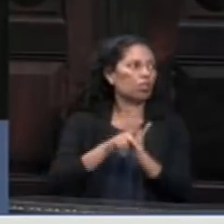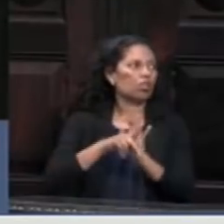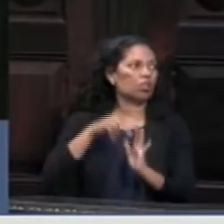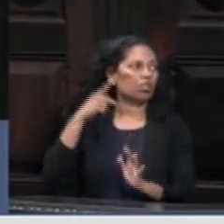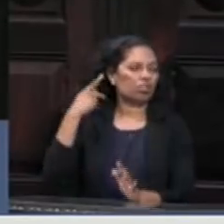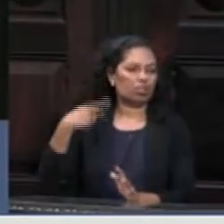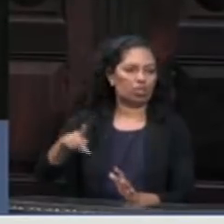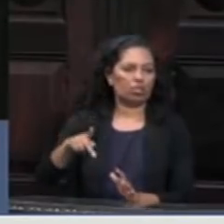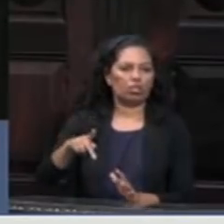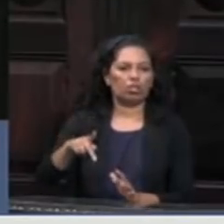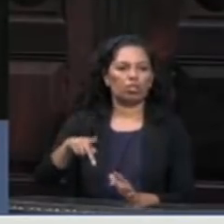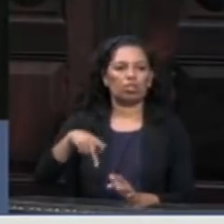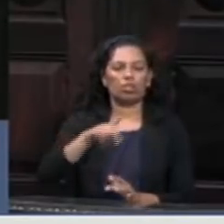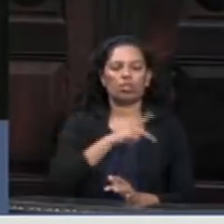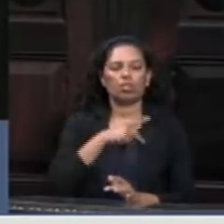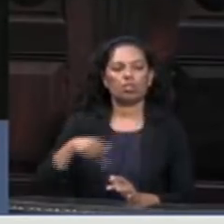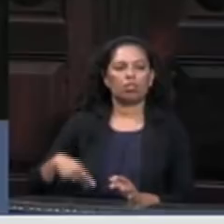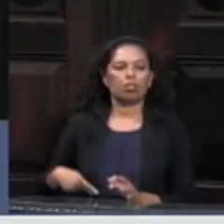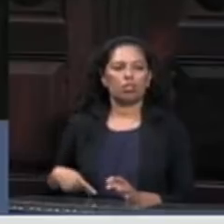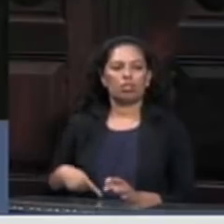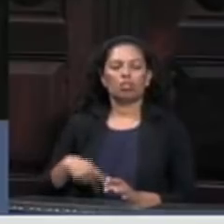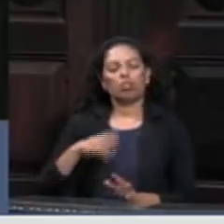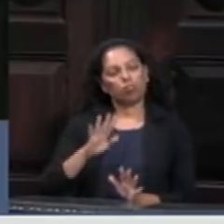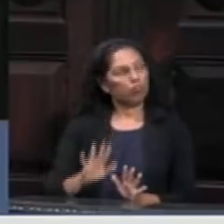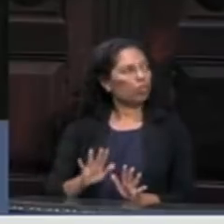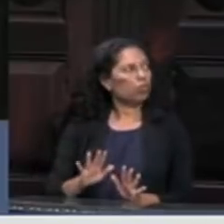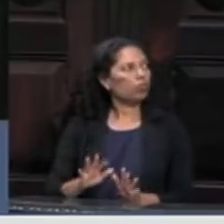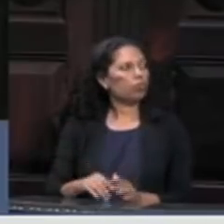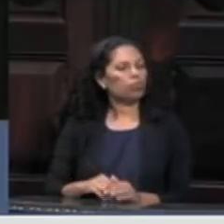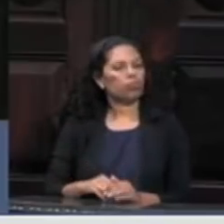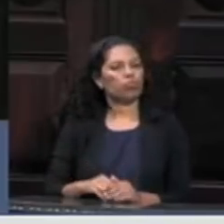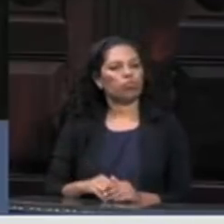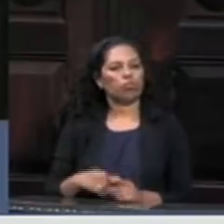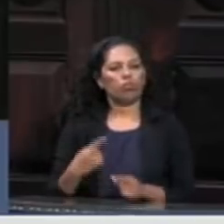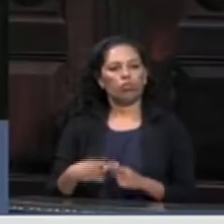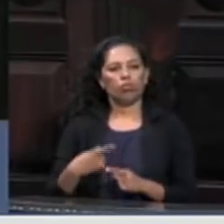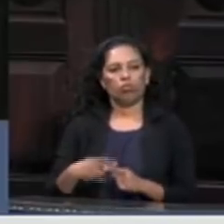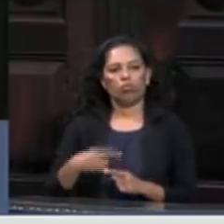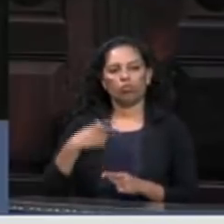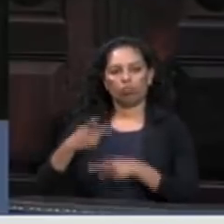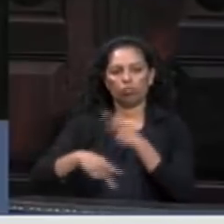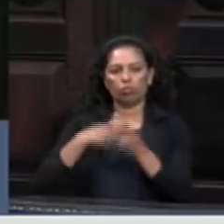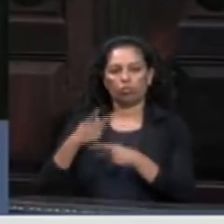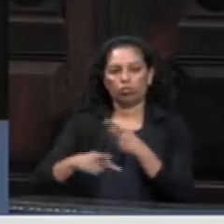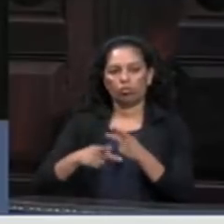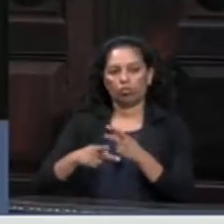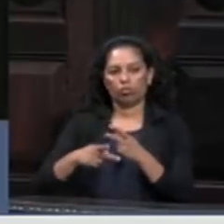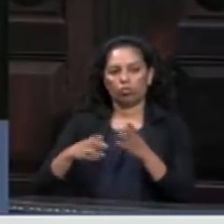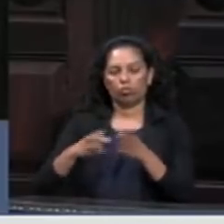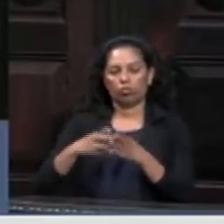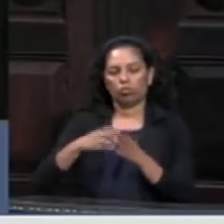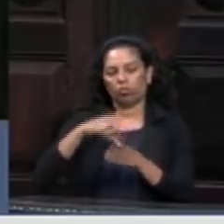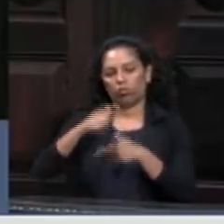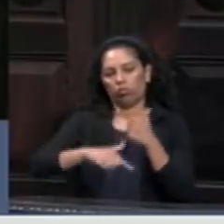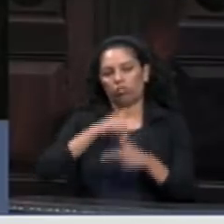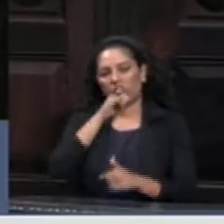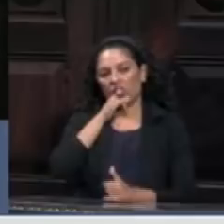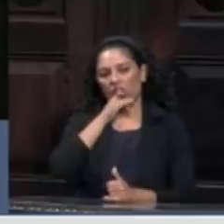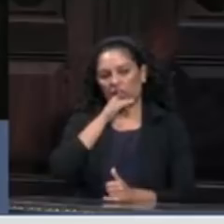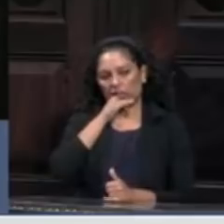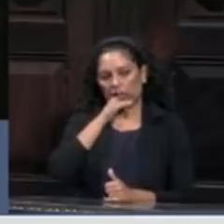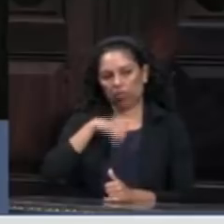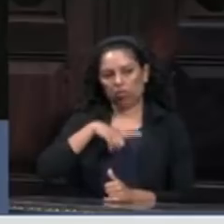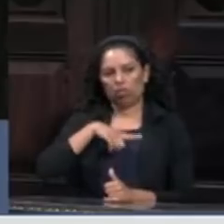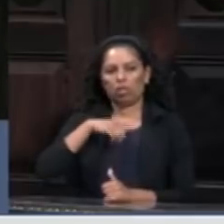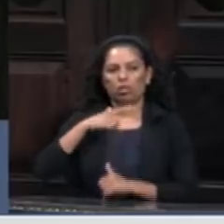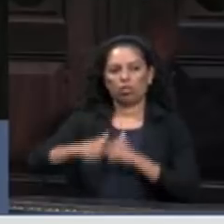do parlamento. São do presidente. Bom, por que por programa de trabalho? Imagine que tenha um programa